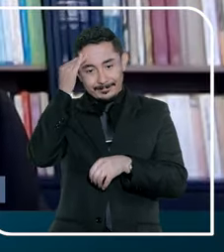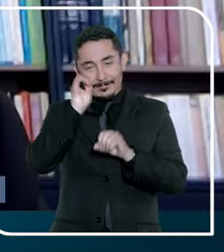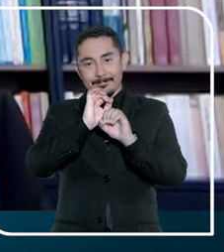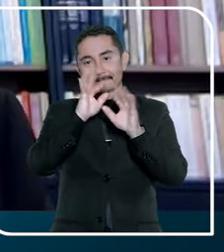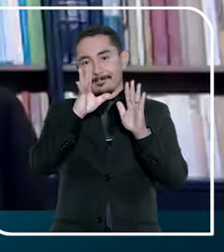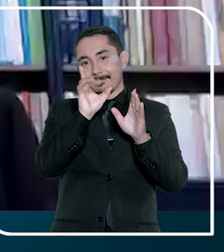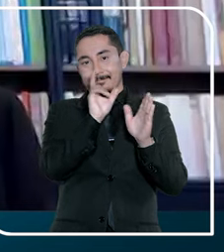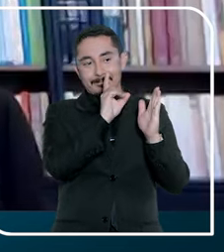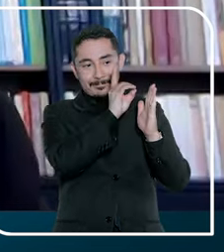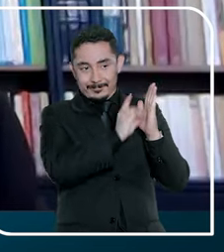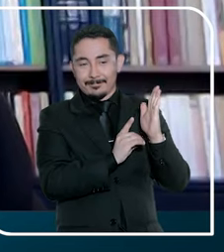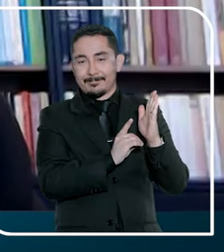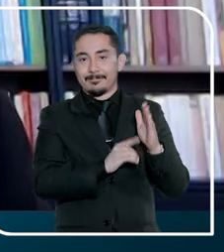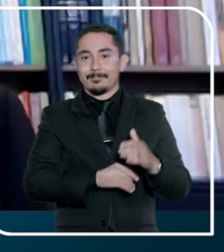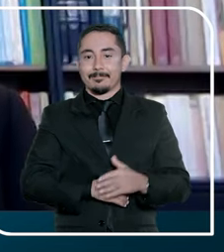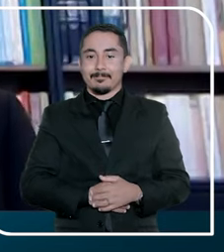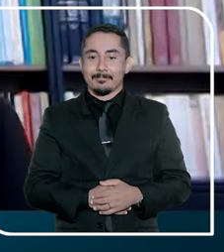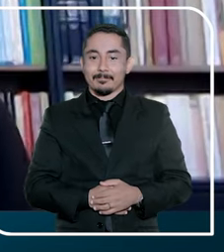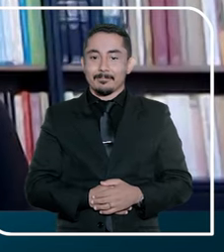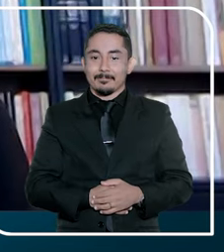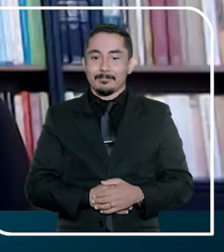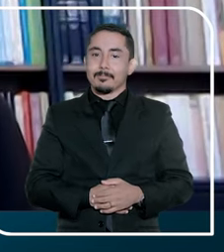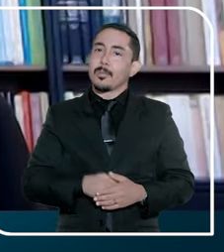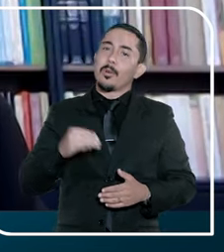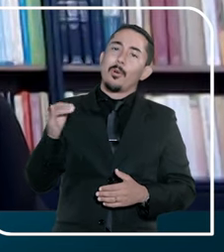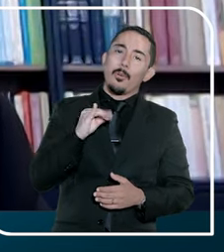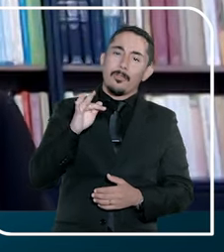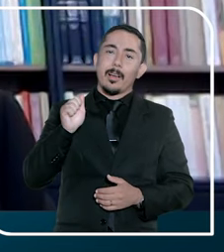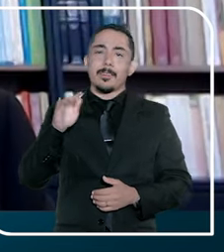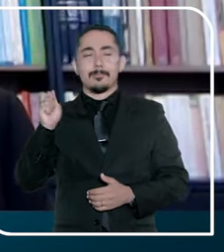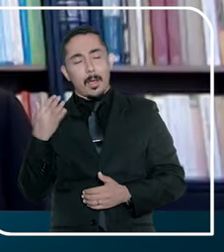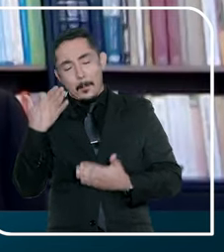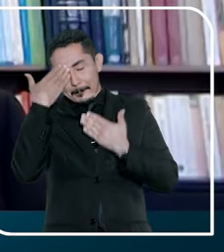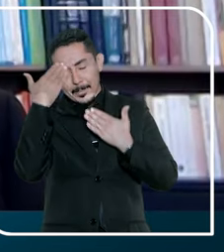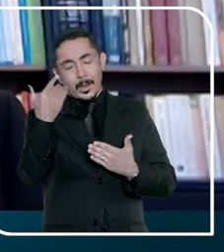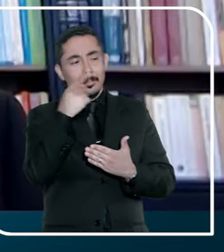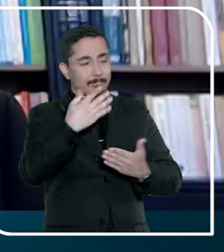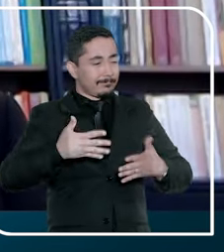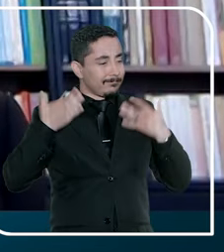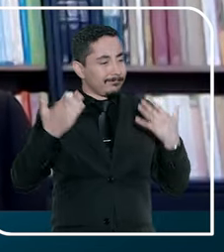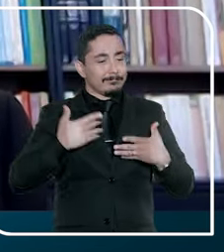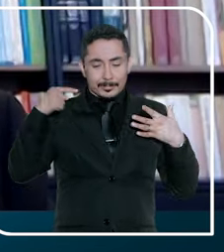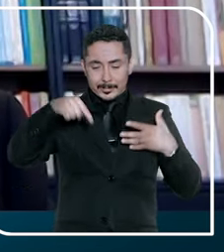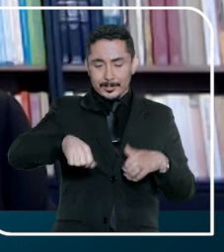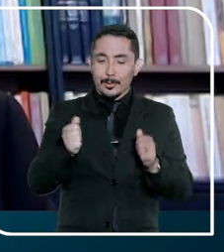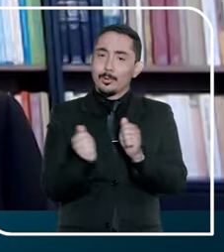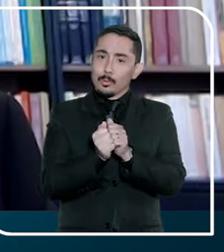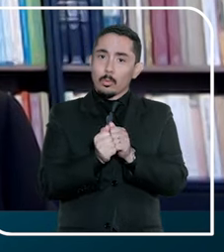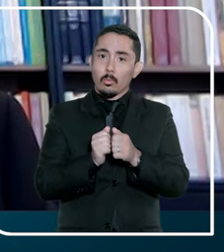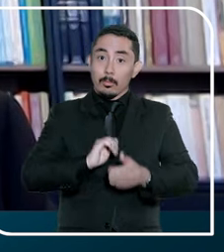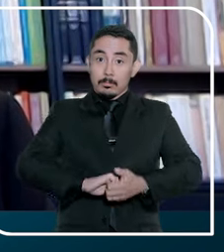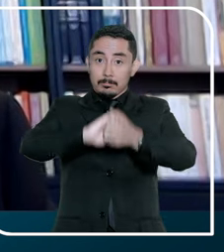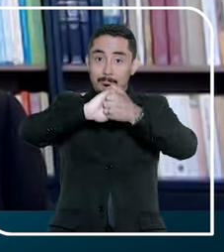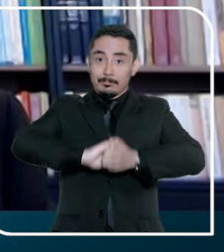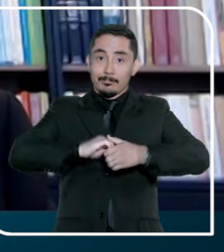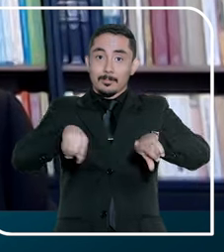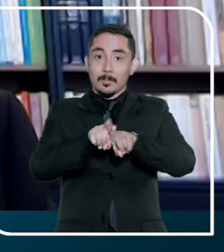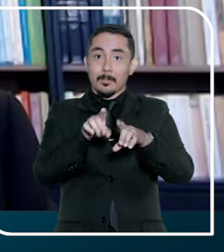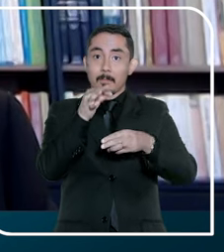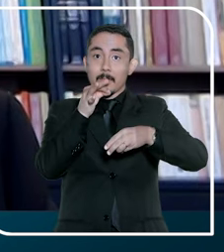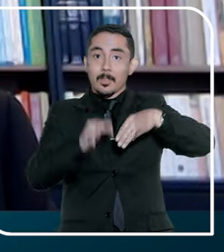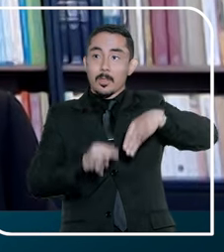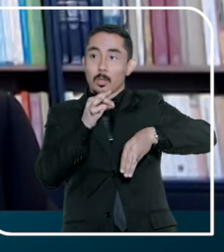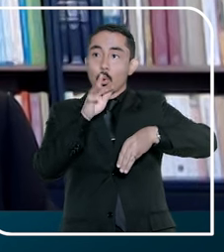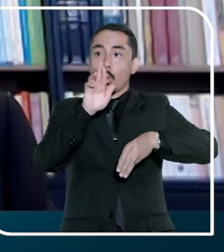Olá Fátima muito obrigado pelo convite é uma alegria estar aqui quero comprimentar também o ministro Rogério eset